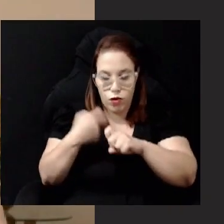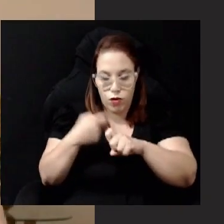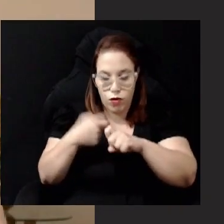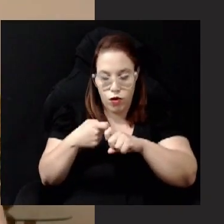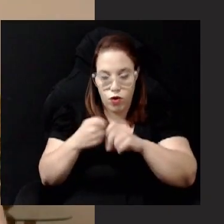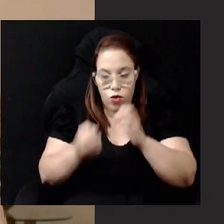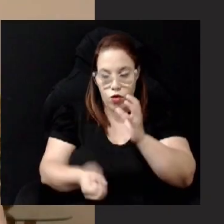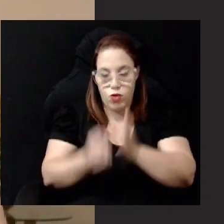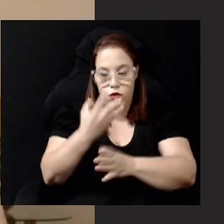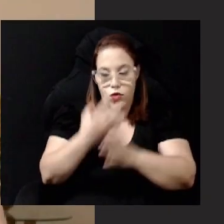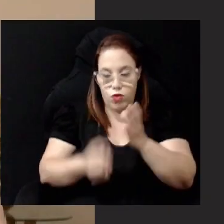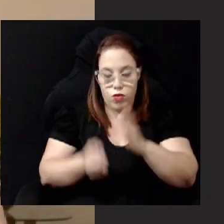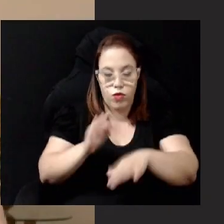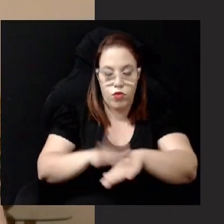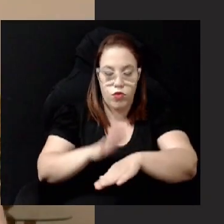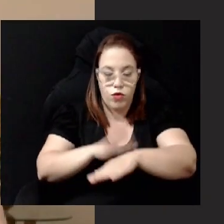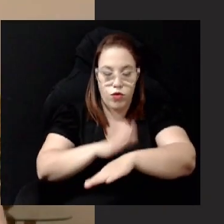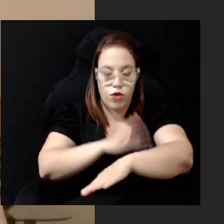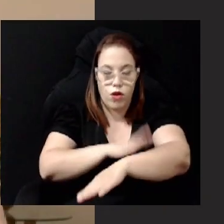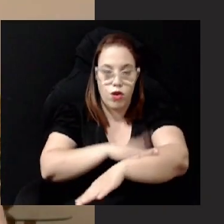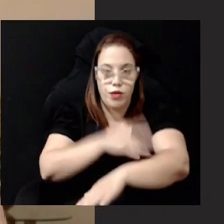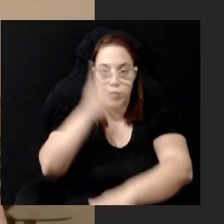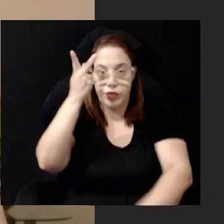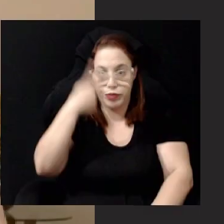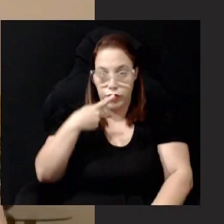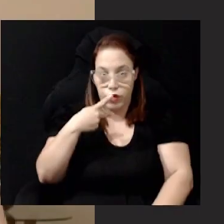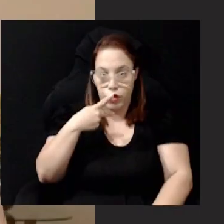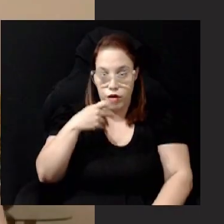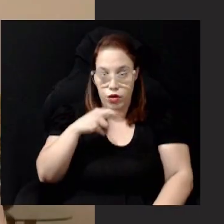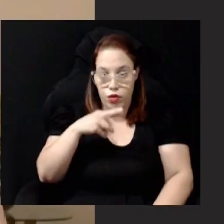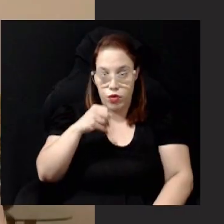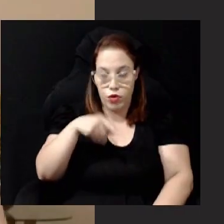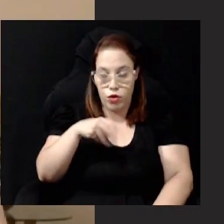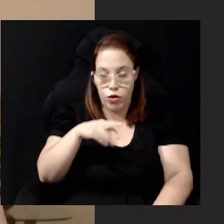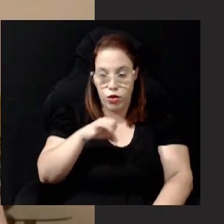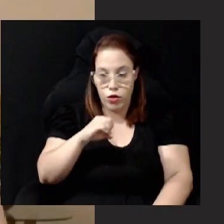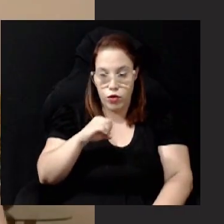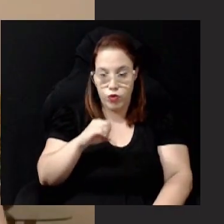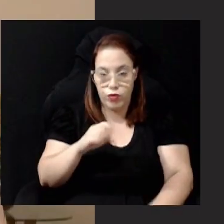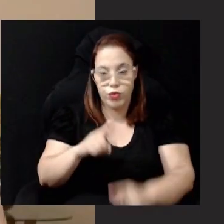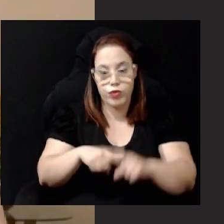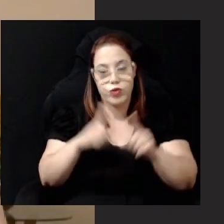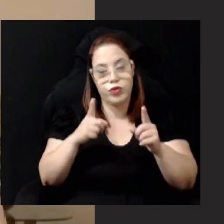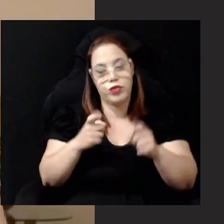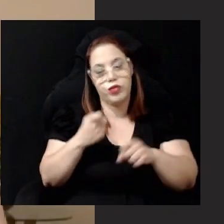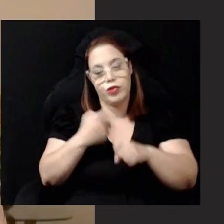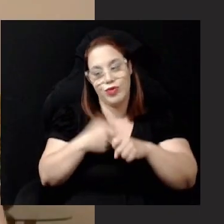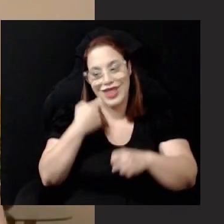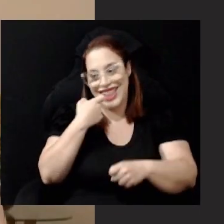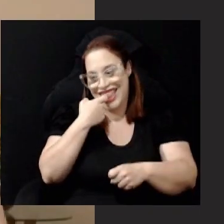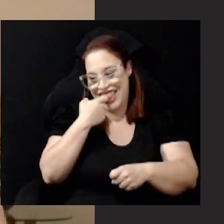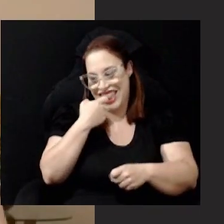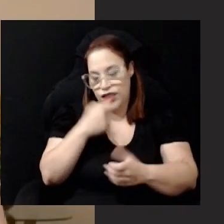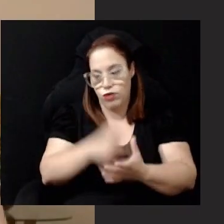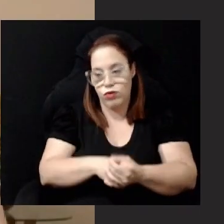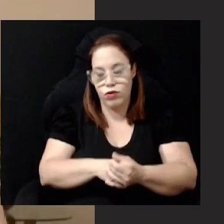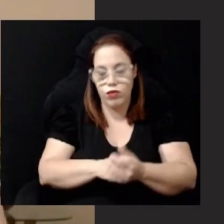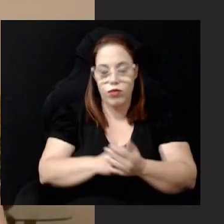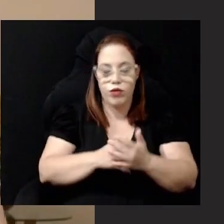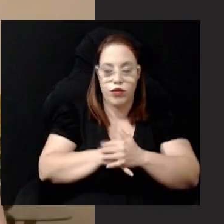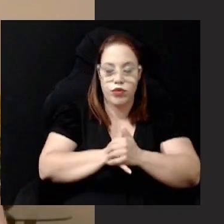tumores que surgem nos ossos, então é propriamente um tumor ósseo, mas os ossos eles são